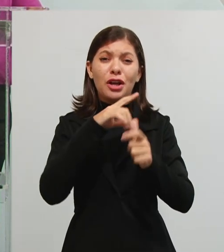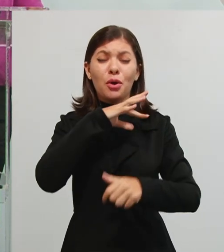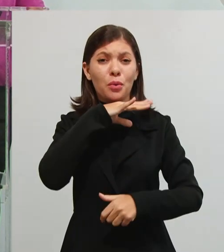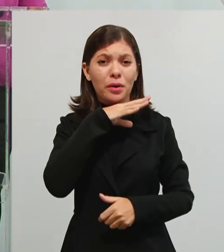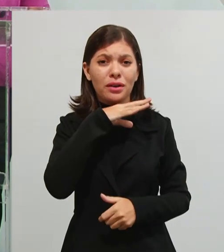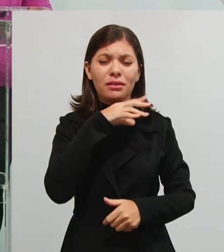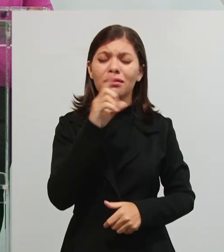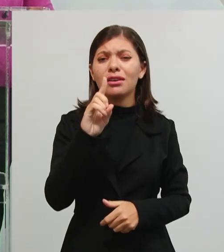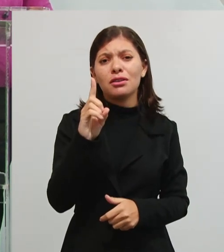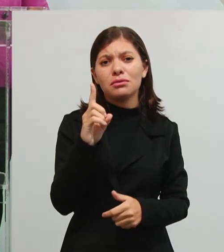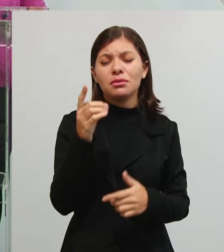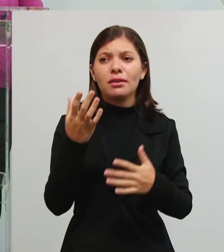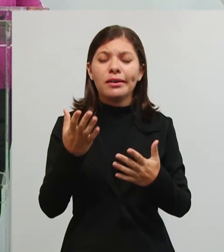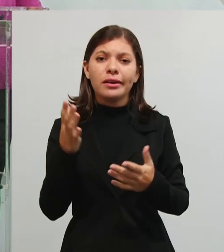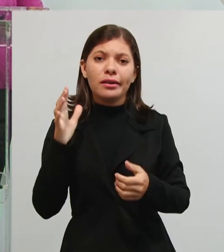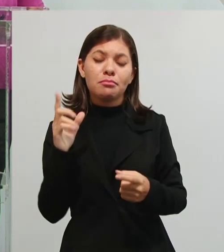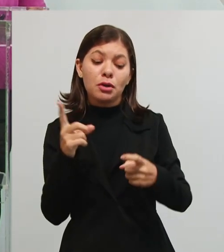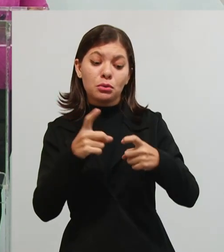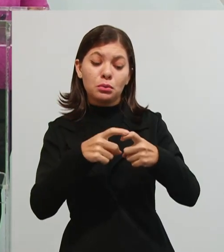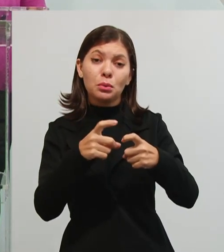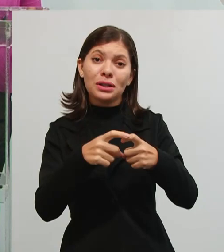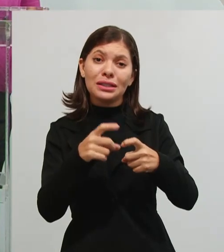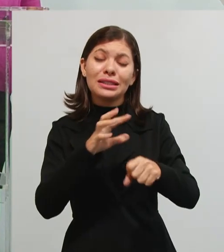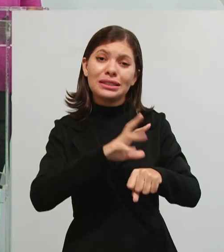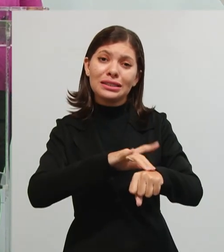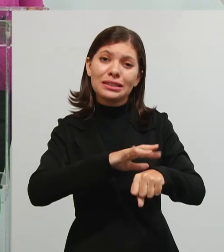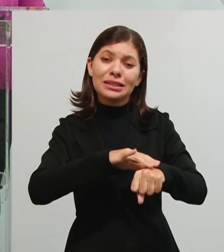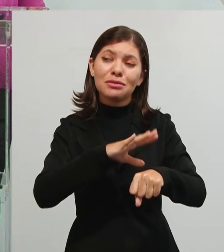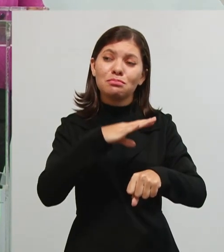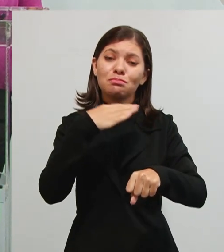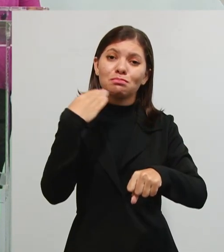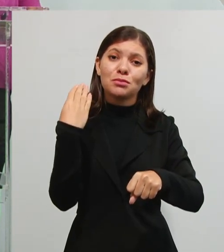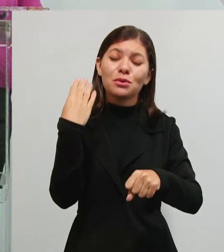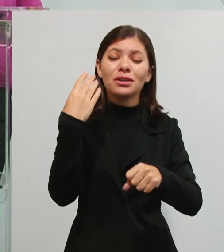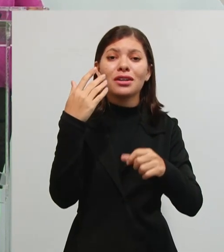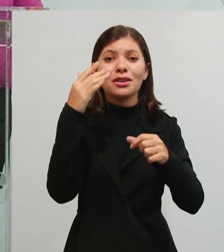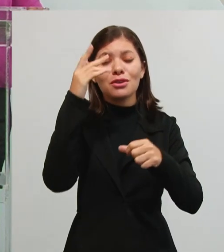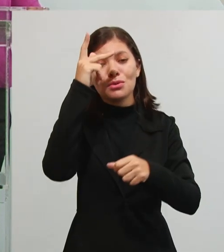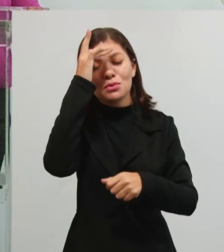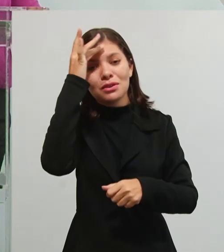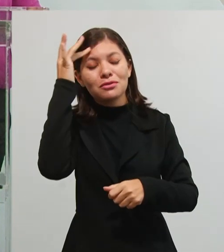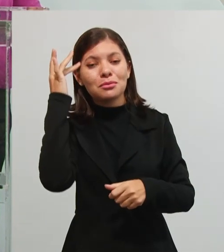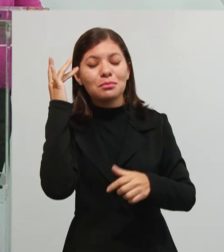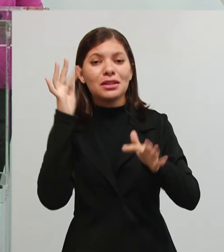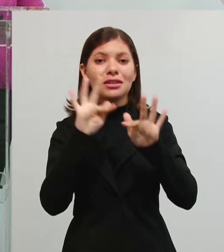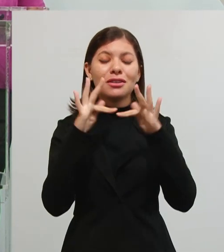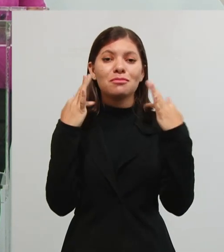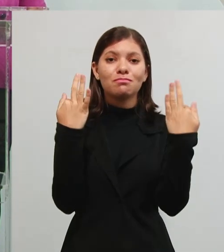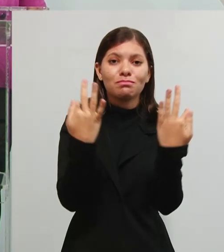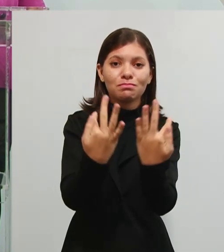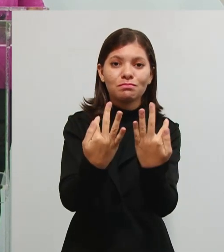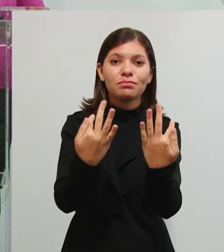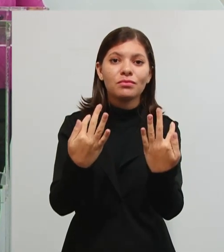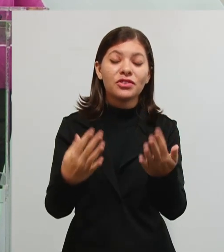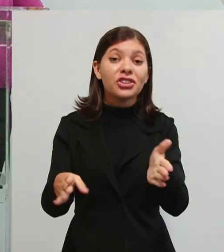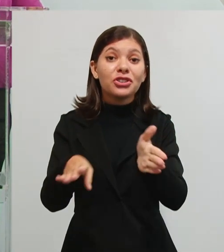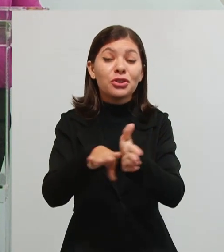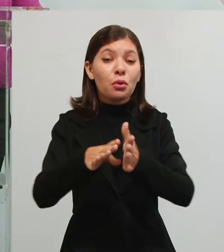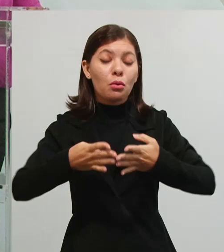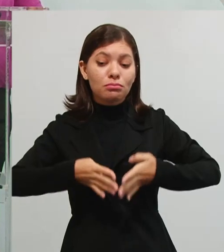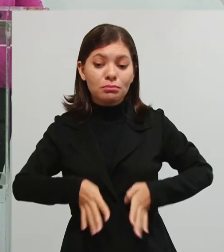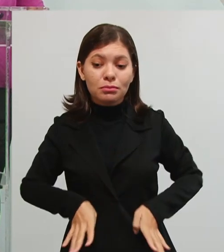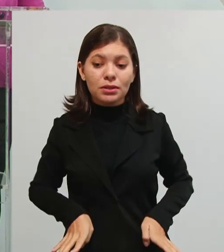imprevisto, certo? Doenças na família, alguém faleceu, ou veio uma criança nova para a família, né? Chegou uma